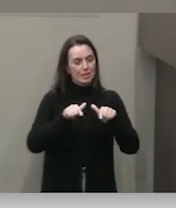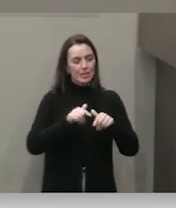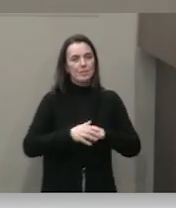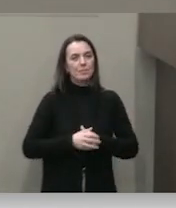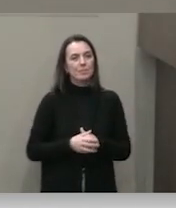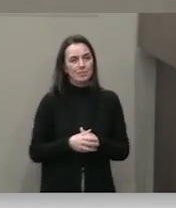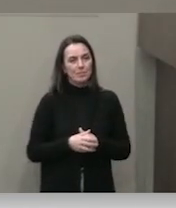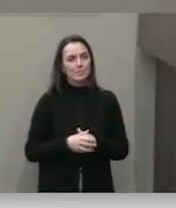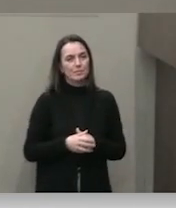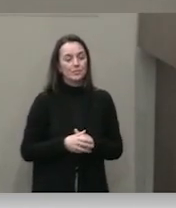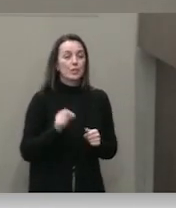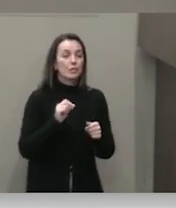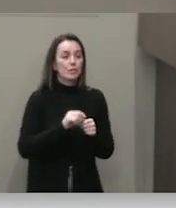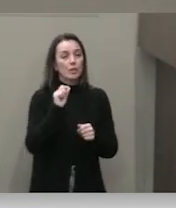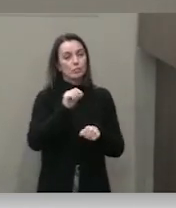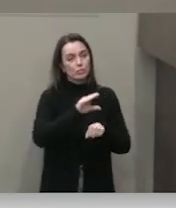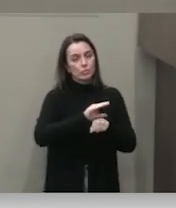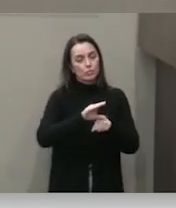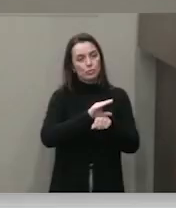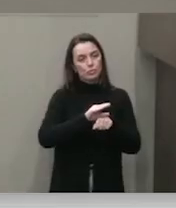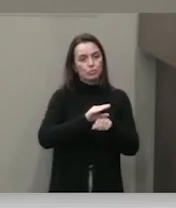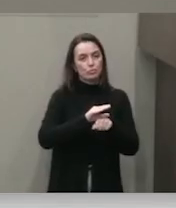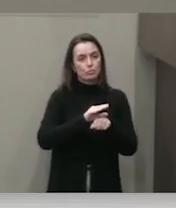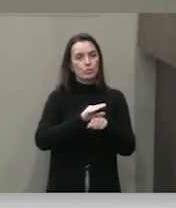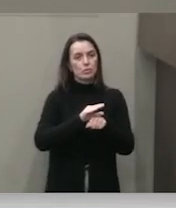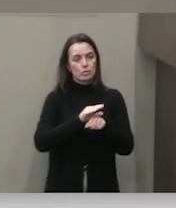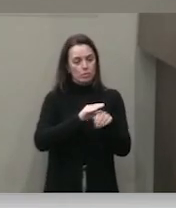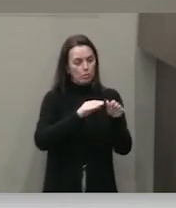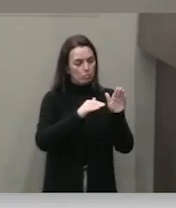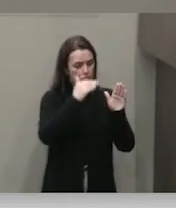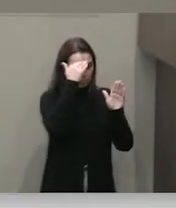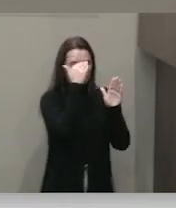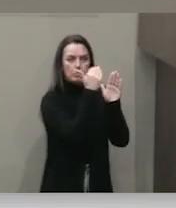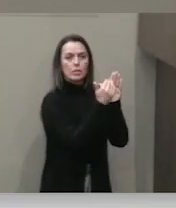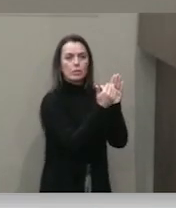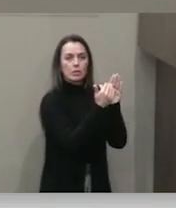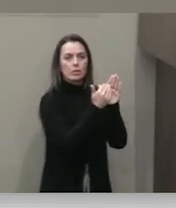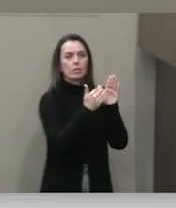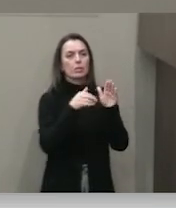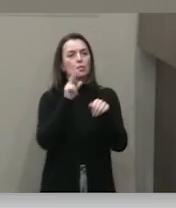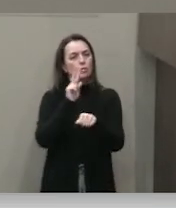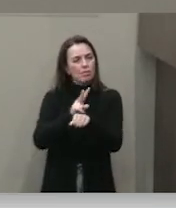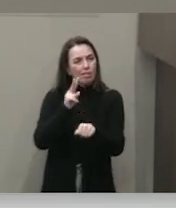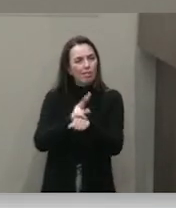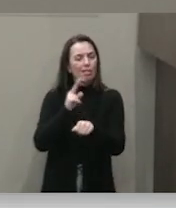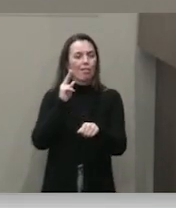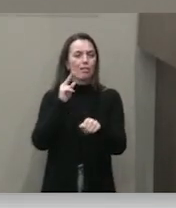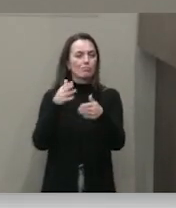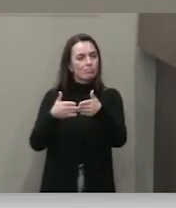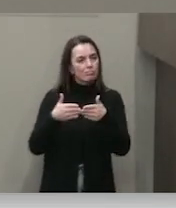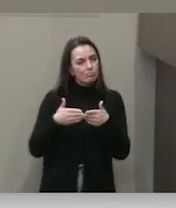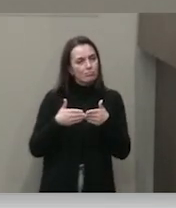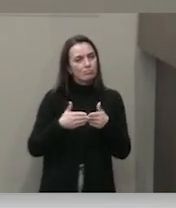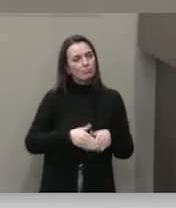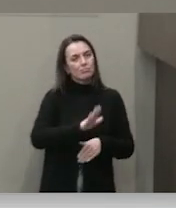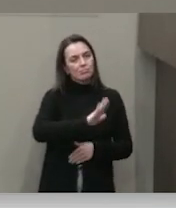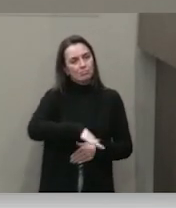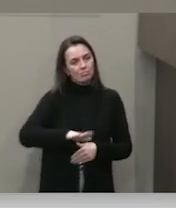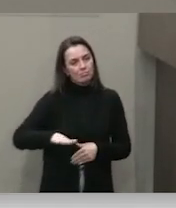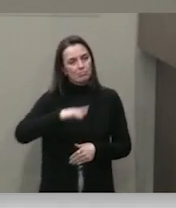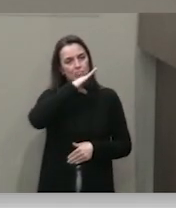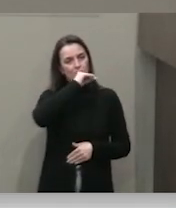que a Constituição diz que é uma obrigação de todos nós, que é o cuidado, que é a proteção das nossas crianças